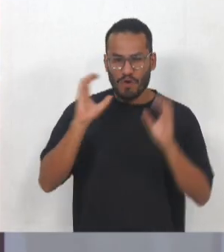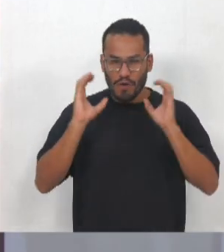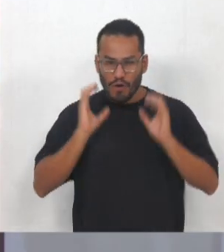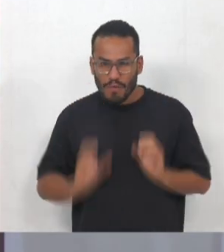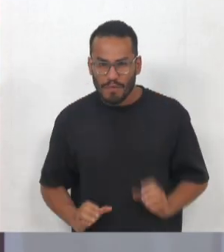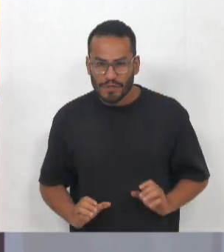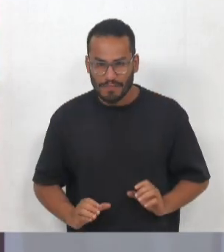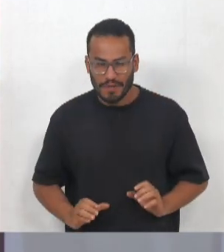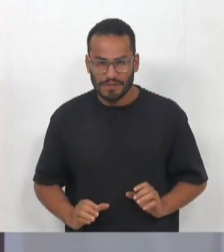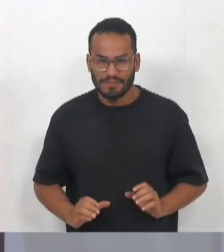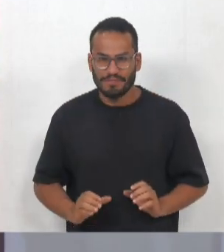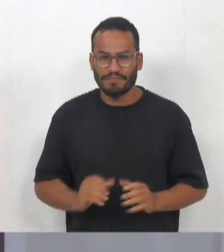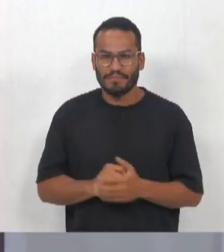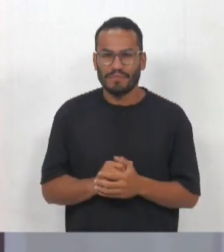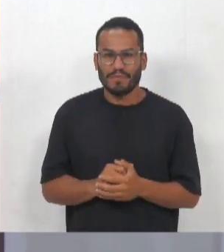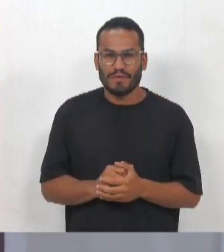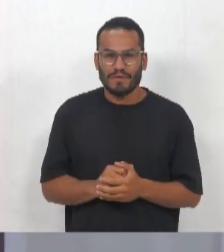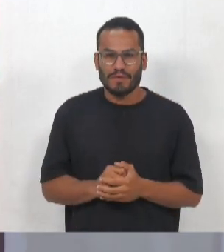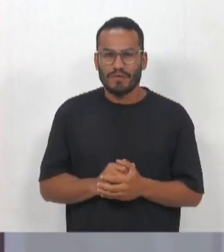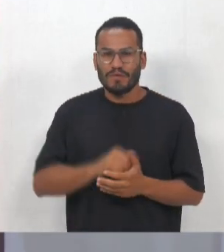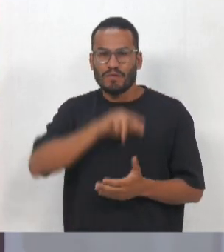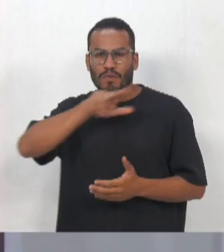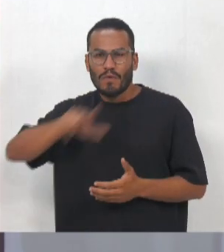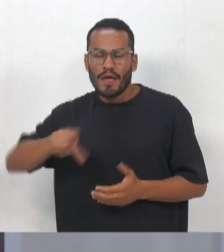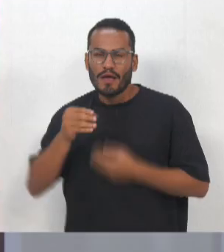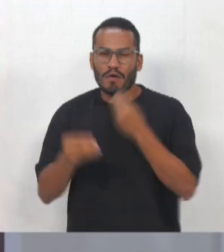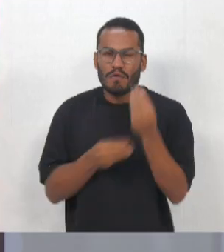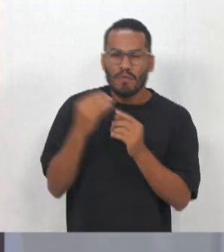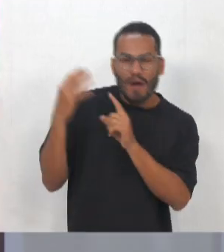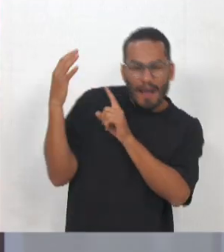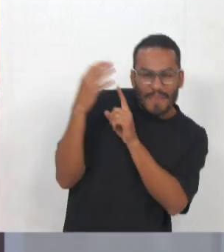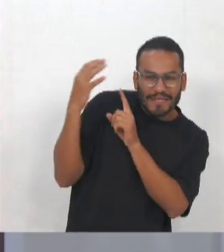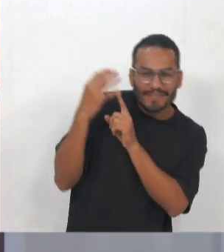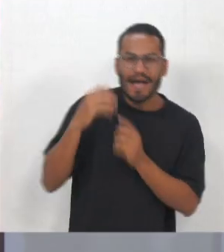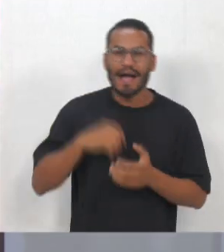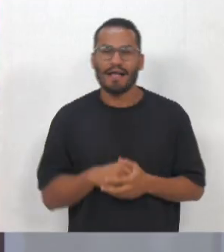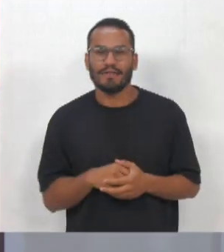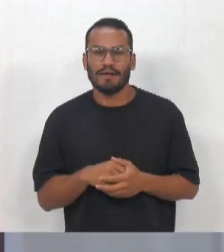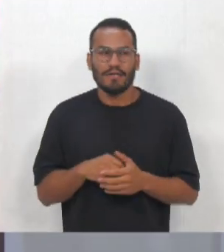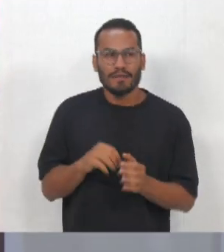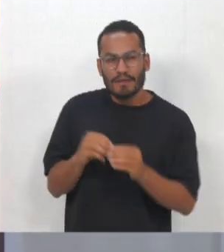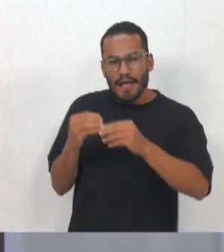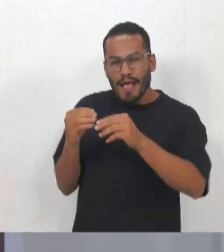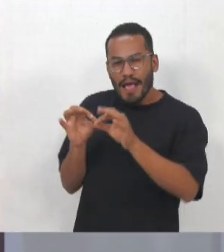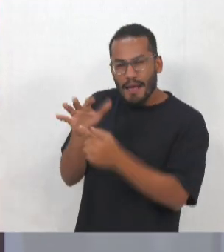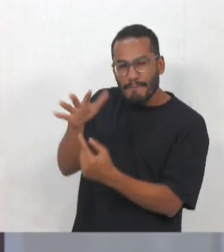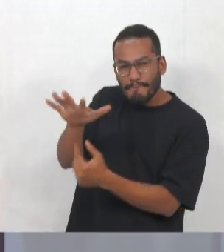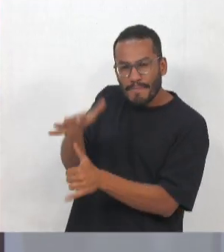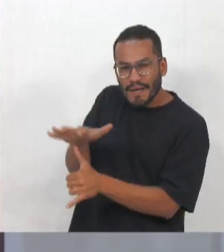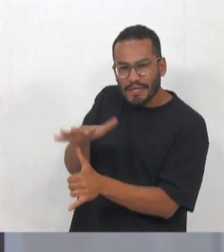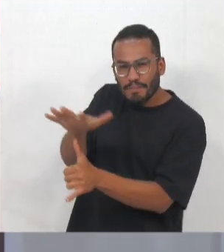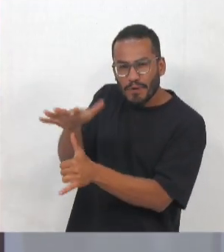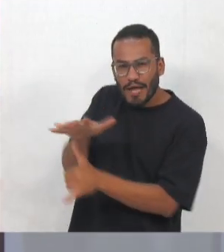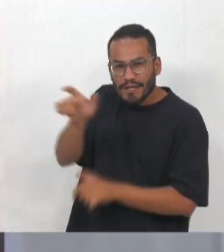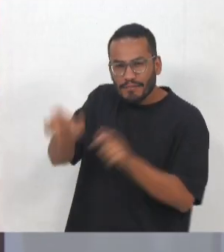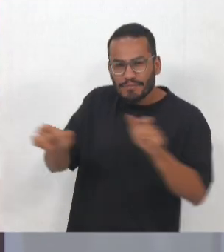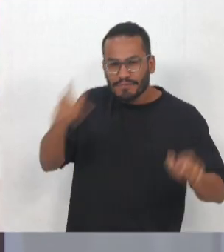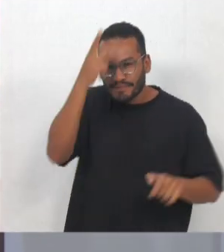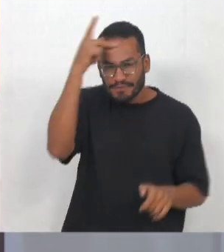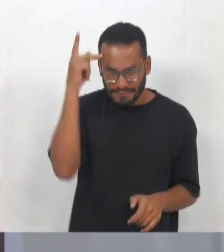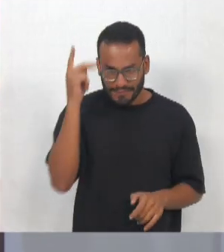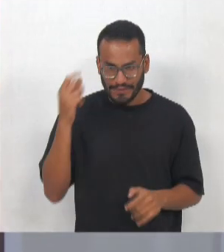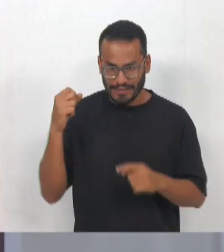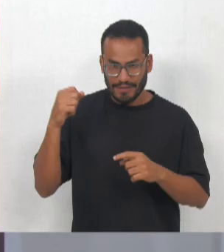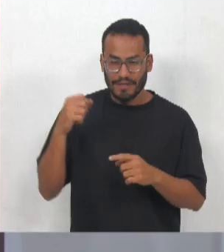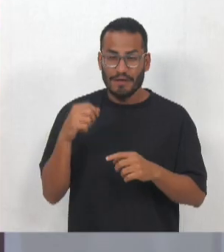comportamento e que elas não sejam ameaçadas, manipuladas pelos agressores. Geralmente, elas